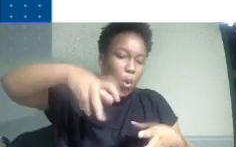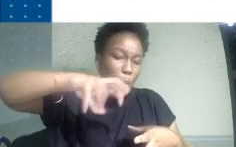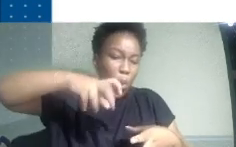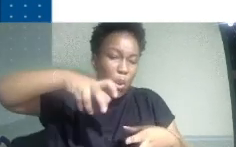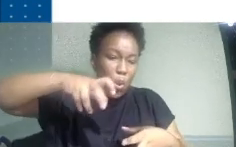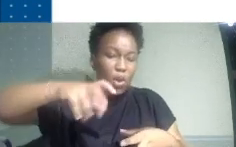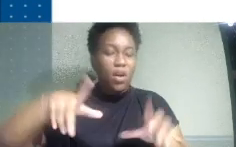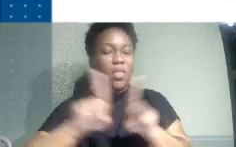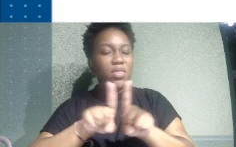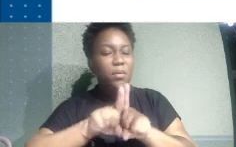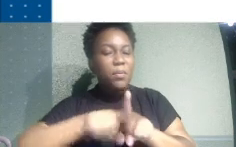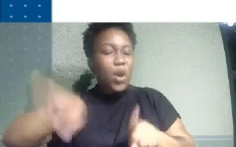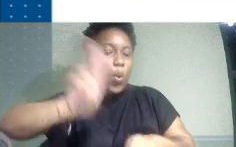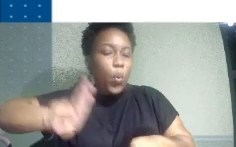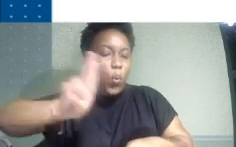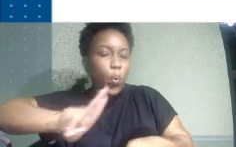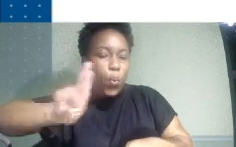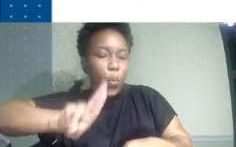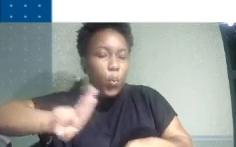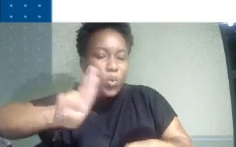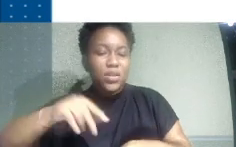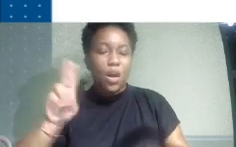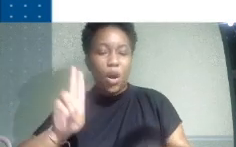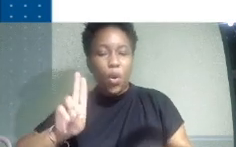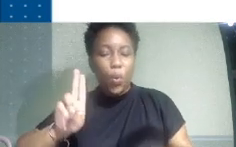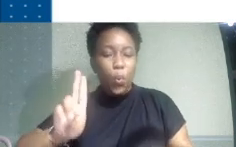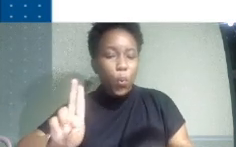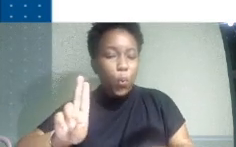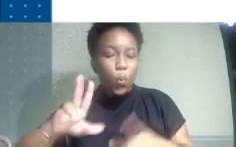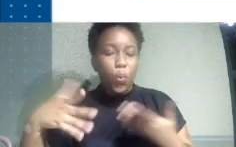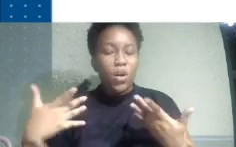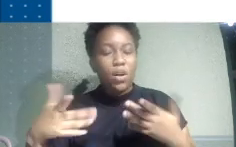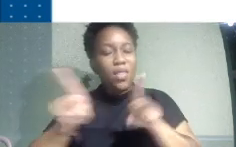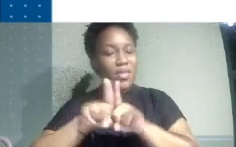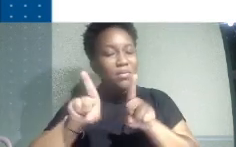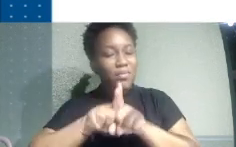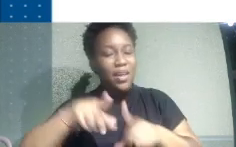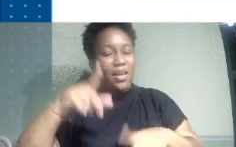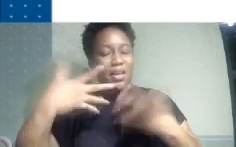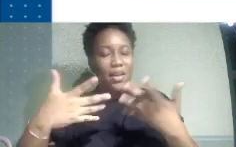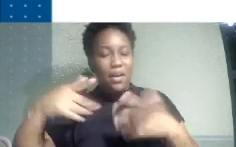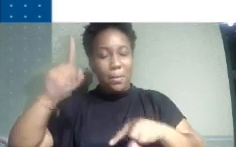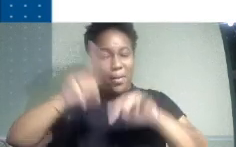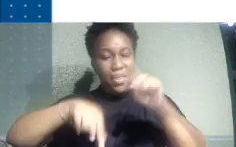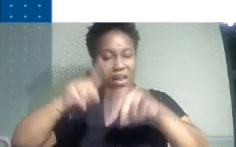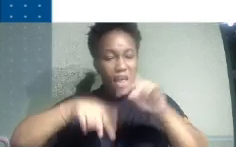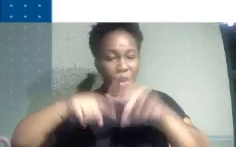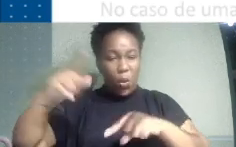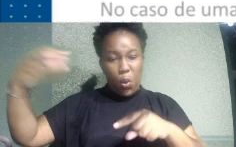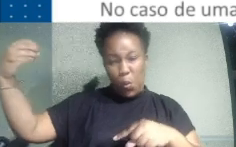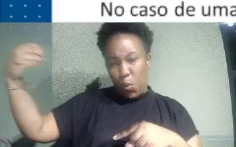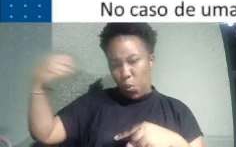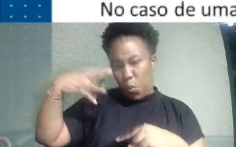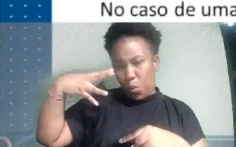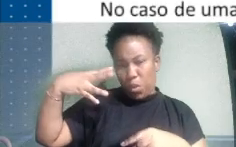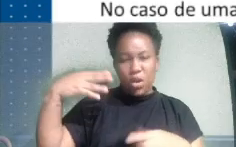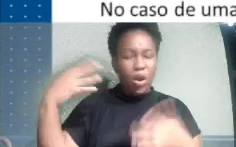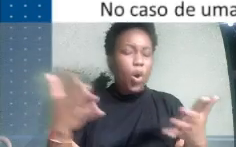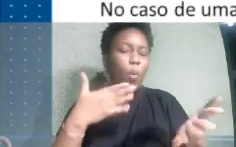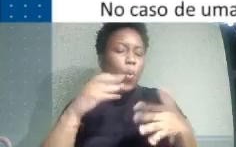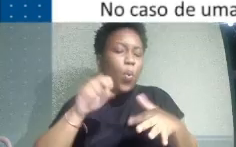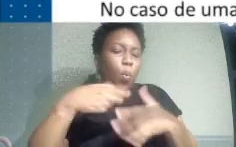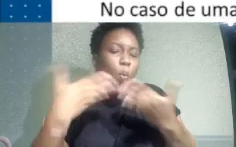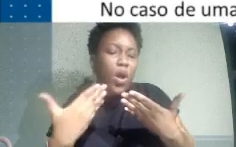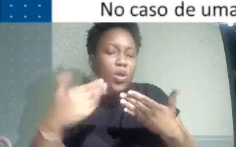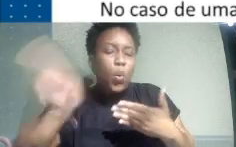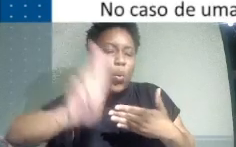também usa o 1, tá? Além dos aparelhos de iluminação. Quando que a gente não usa? No caso